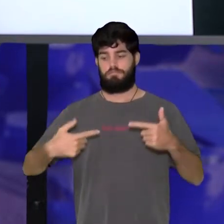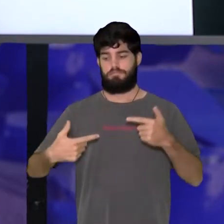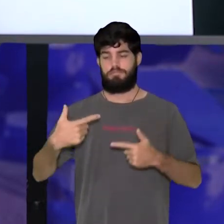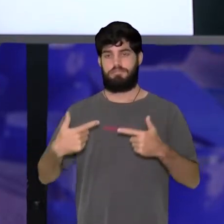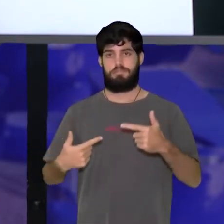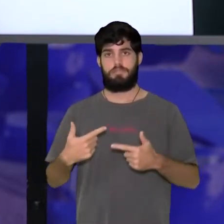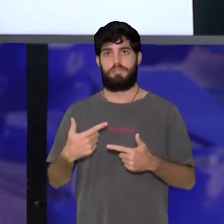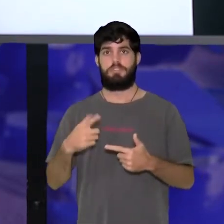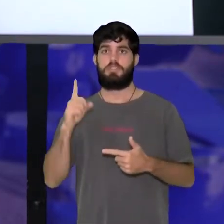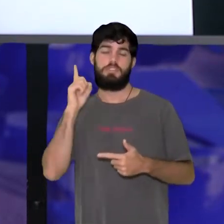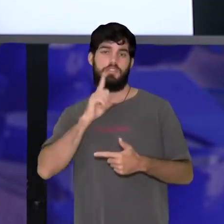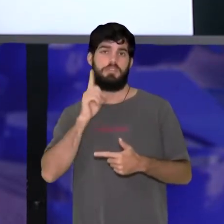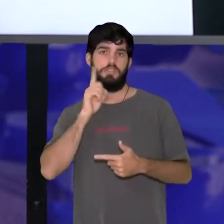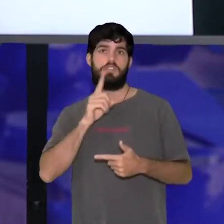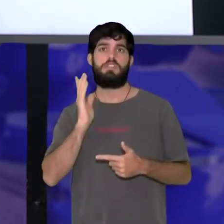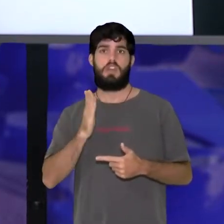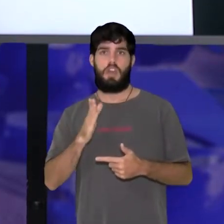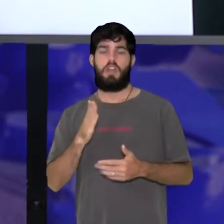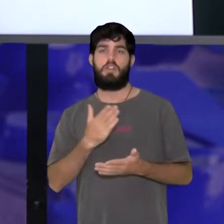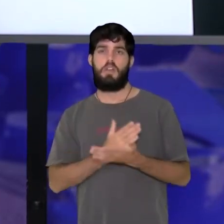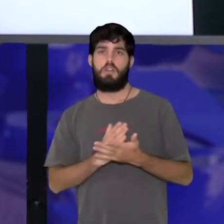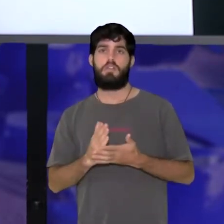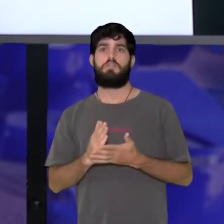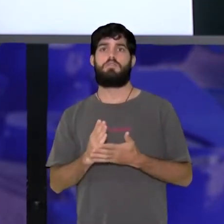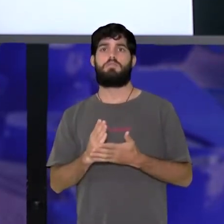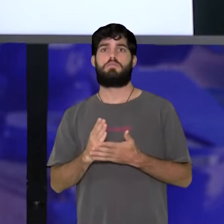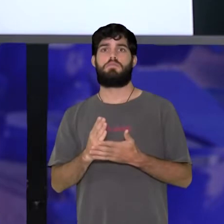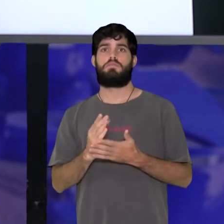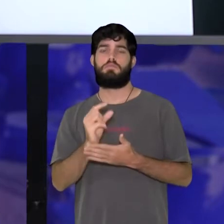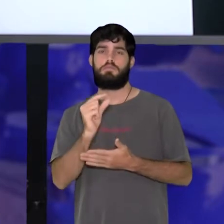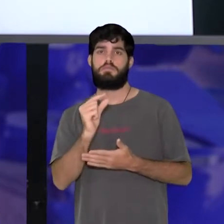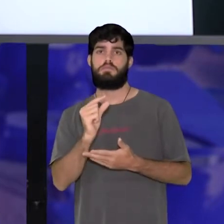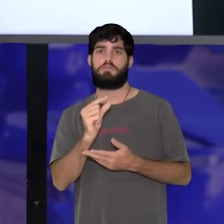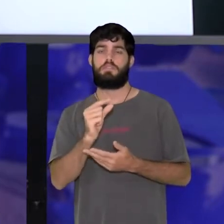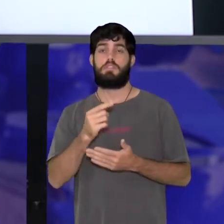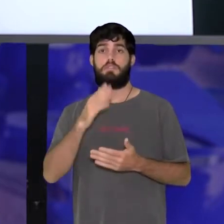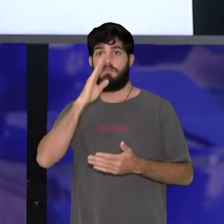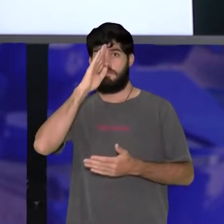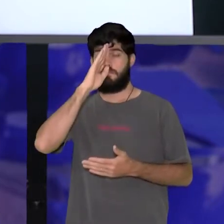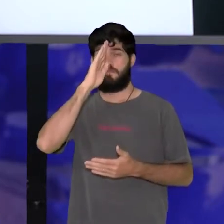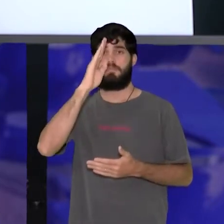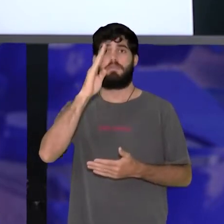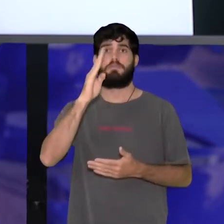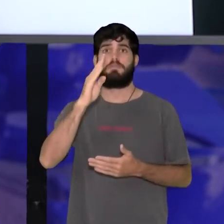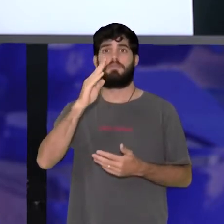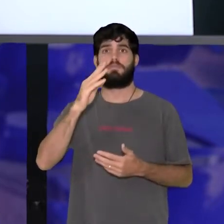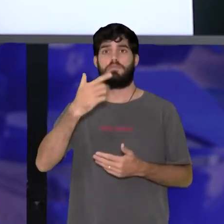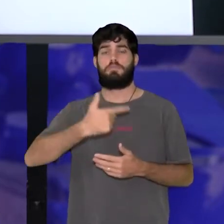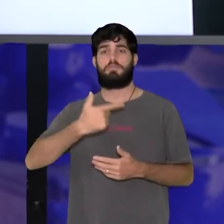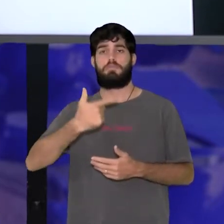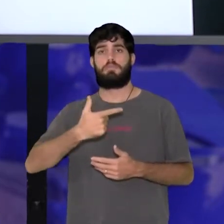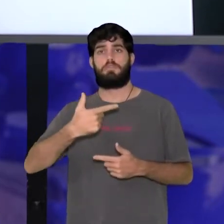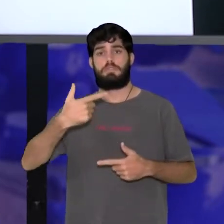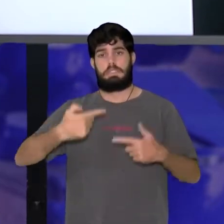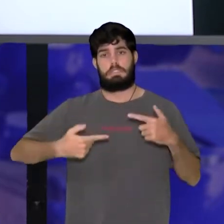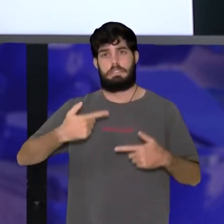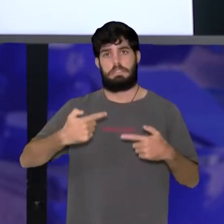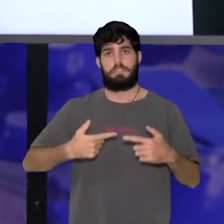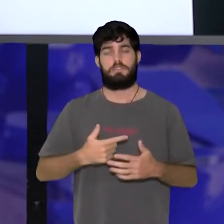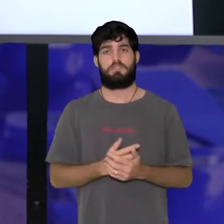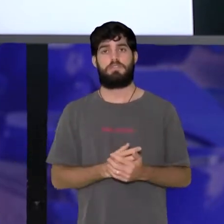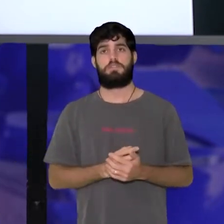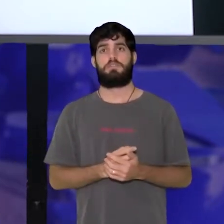já começam a interferir um pouquinho, mas principalmente com a Segunda Guerra, os Estados Unidos e a União Soviética